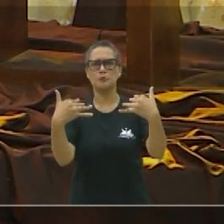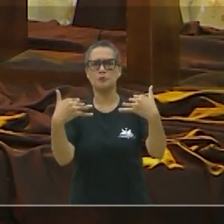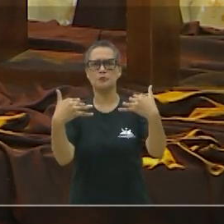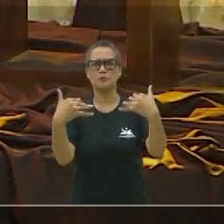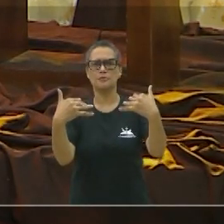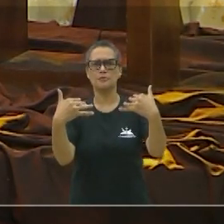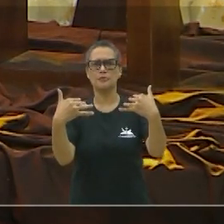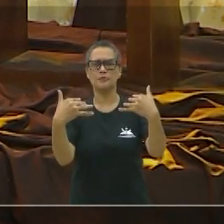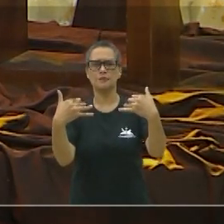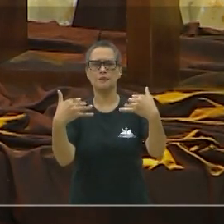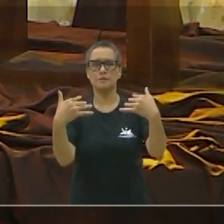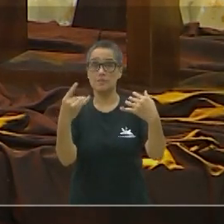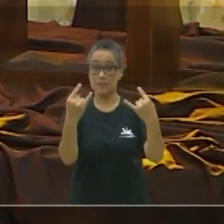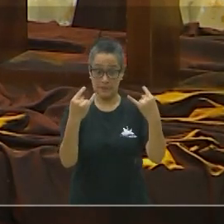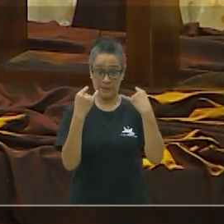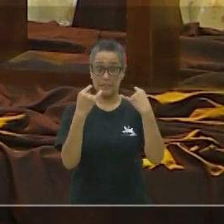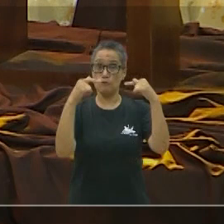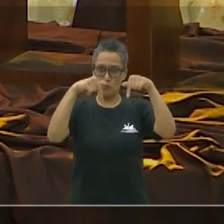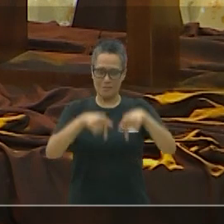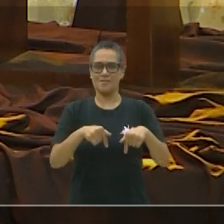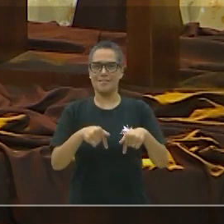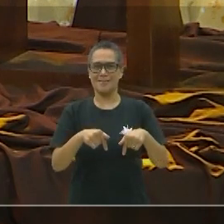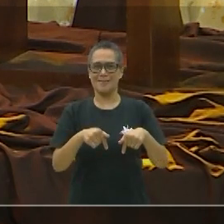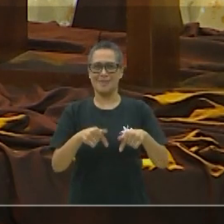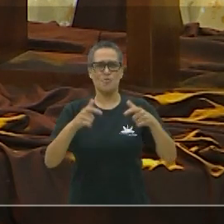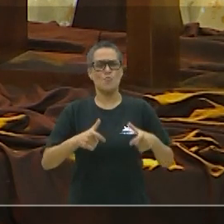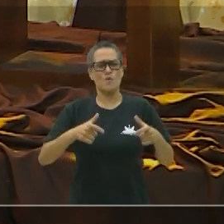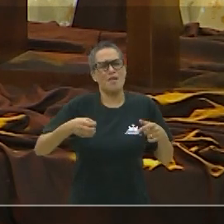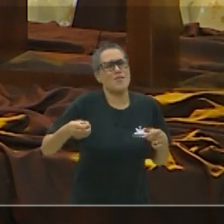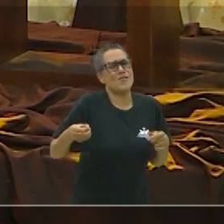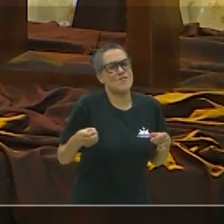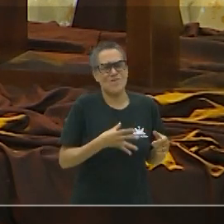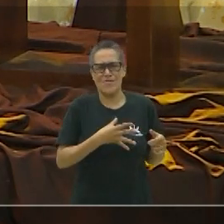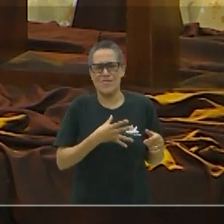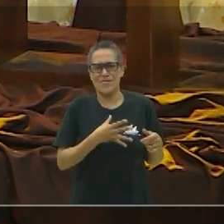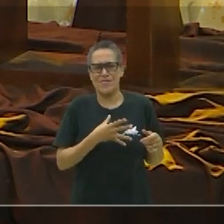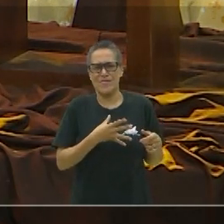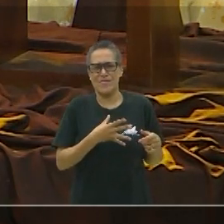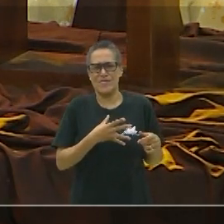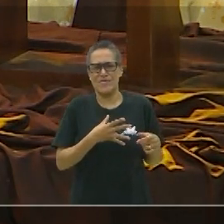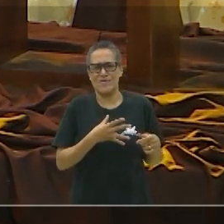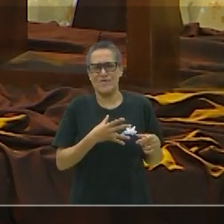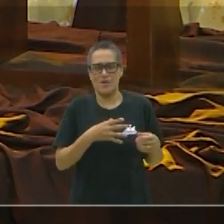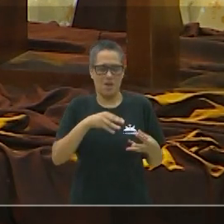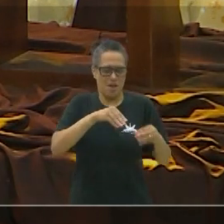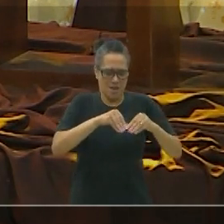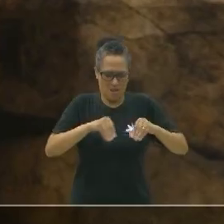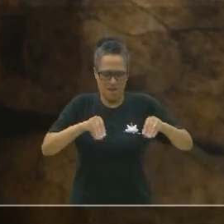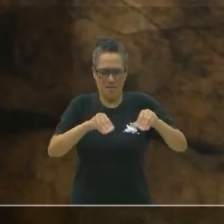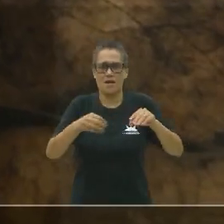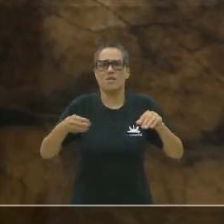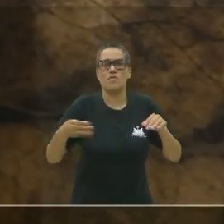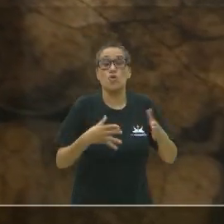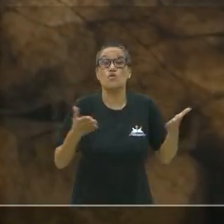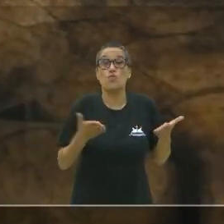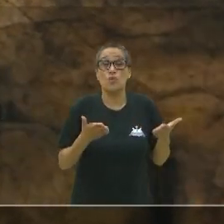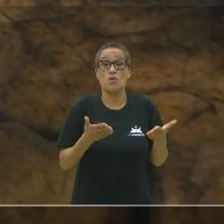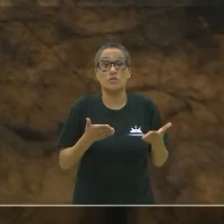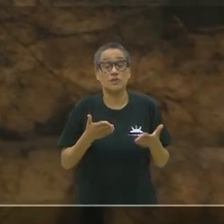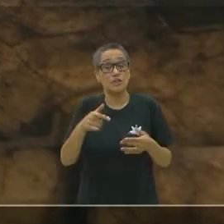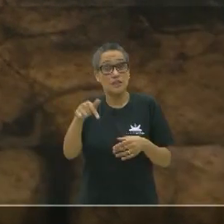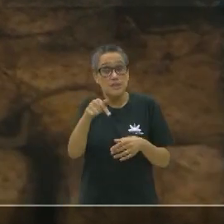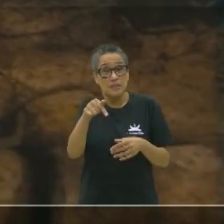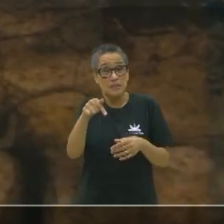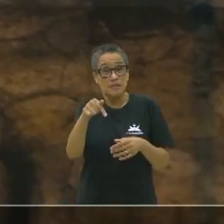para este lugar novo, para esta terra nova. Nós estamos aqui para celebrar o sétimo dia